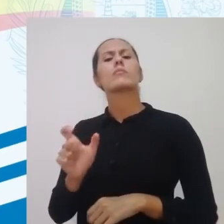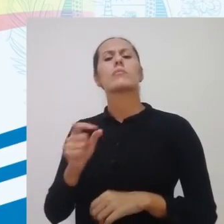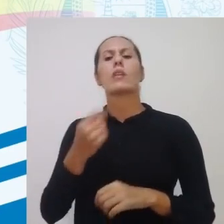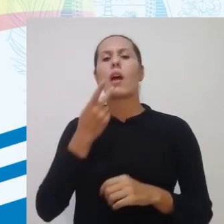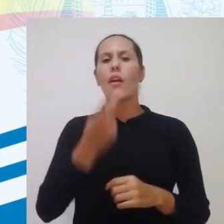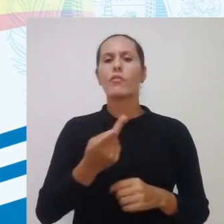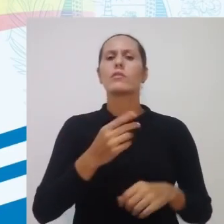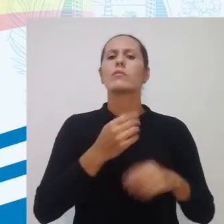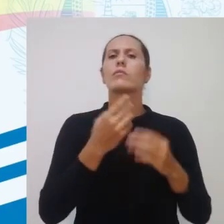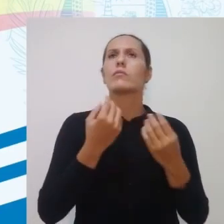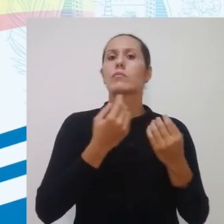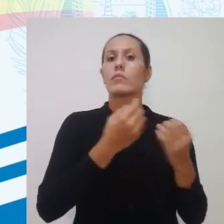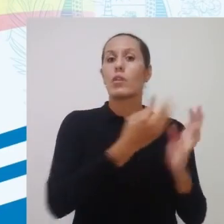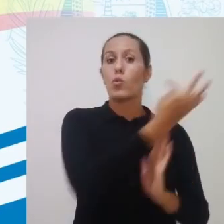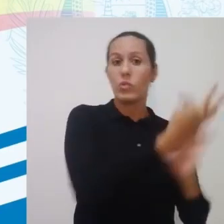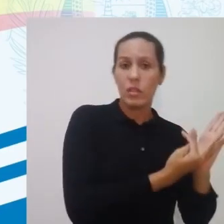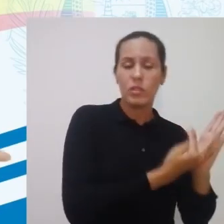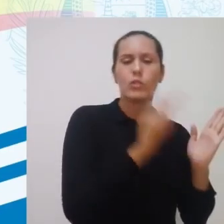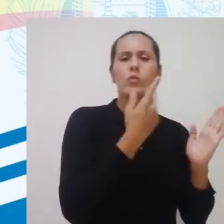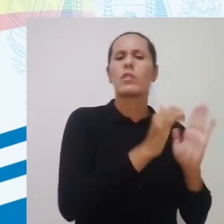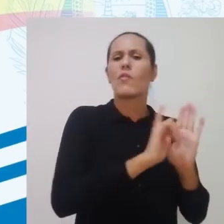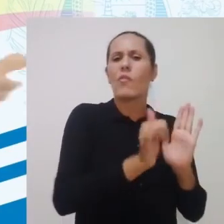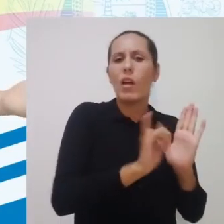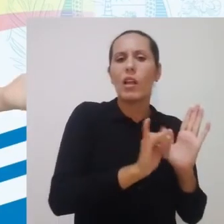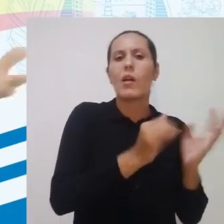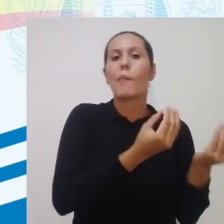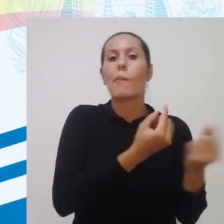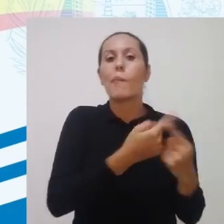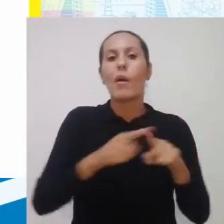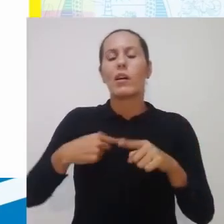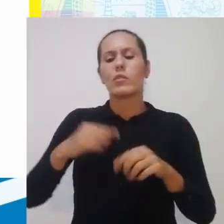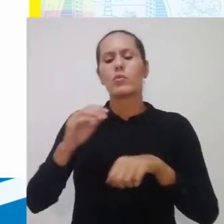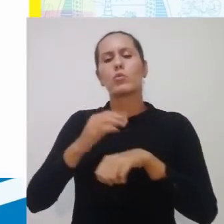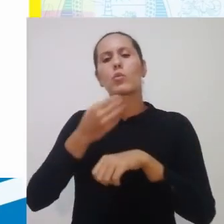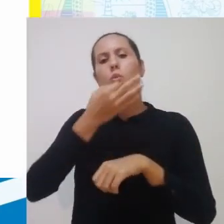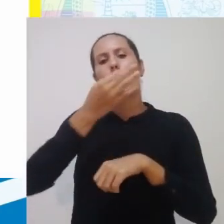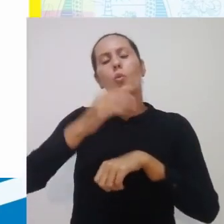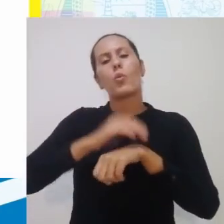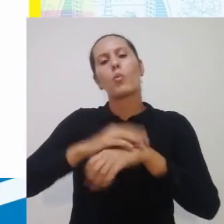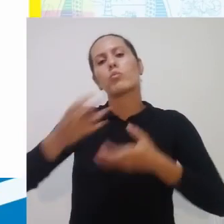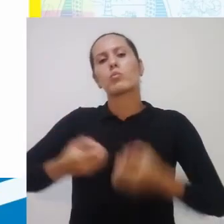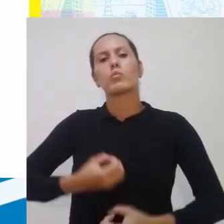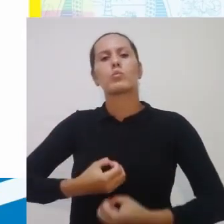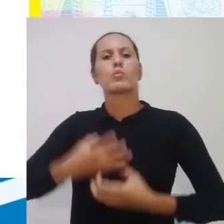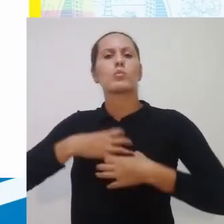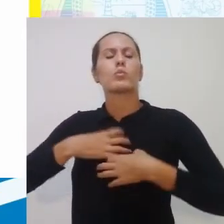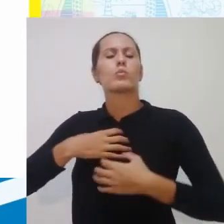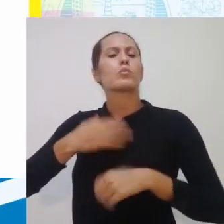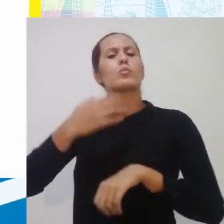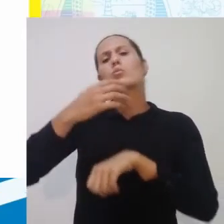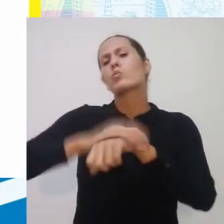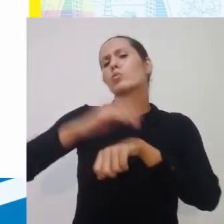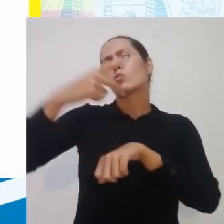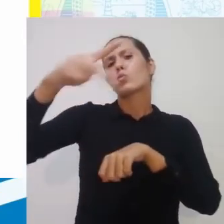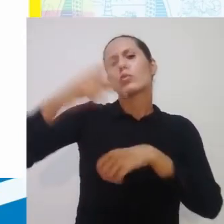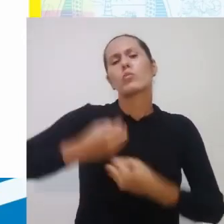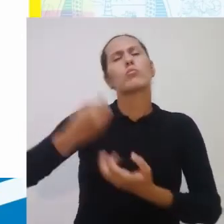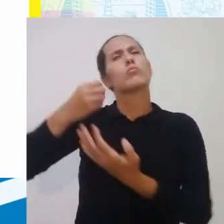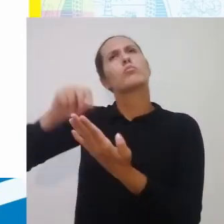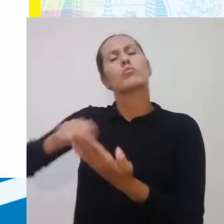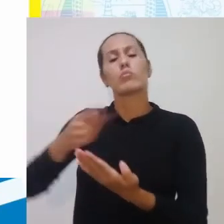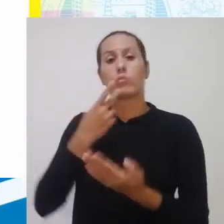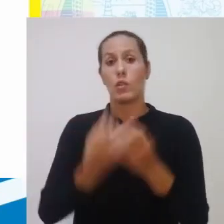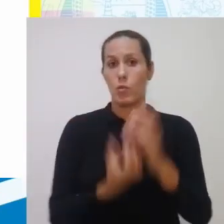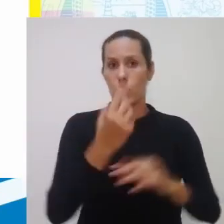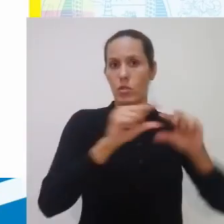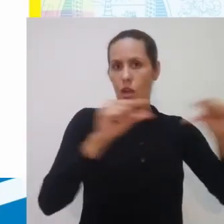é dizer aquilo que já foi dito com outras palavras. Somente isso. E agora a gente vai fazer um exercício, certo? Eu vou dar